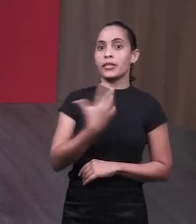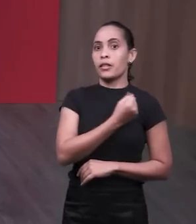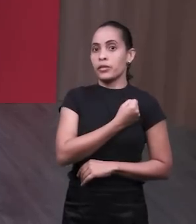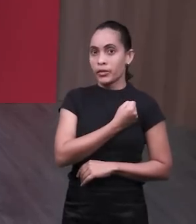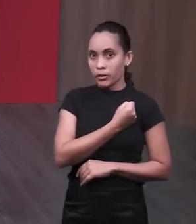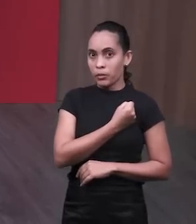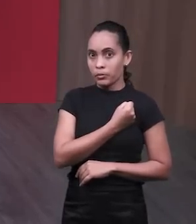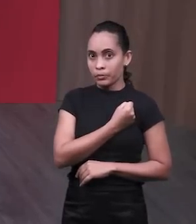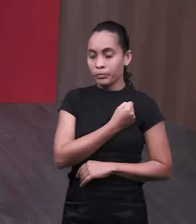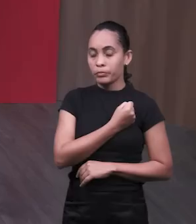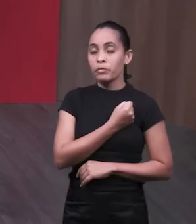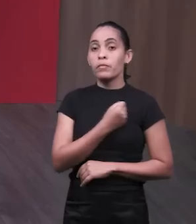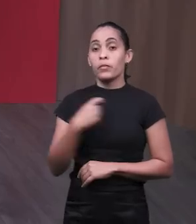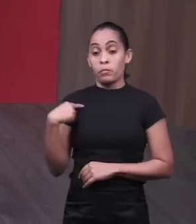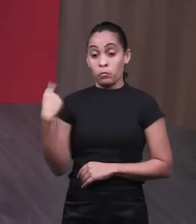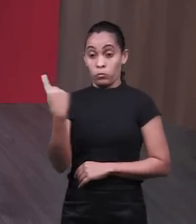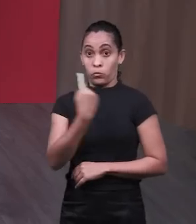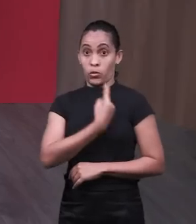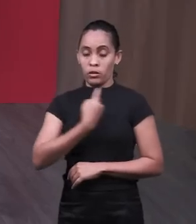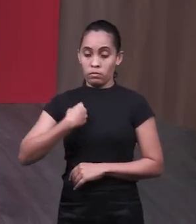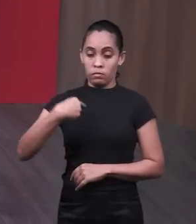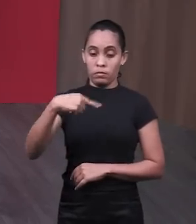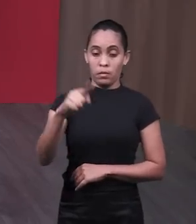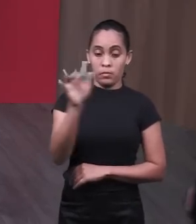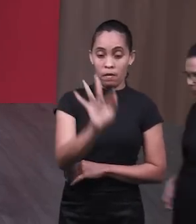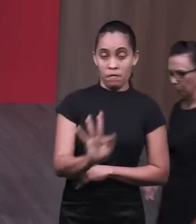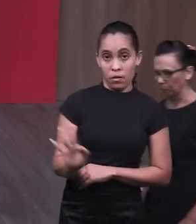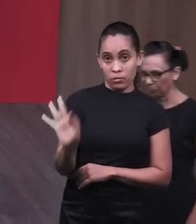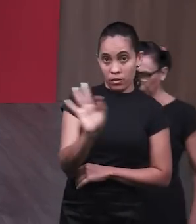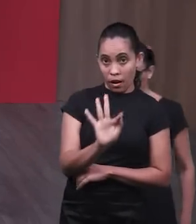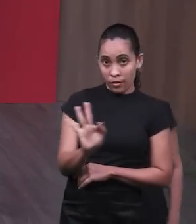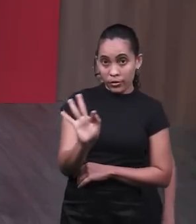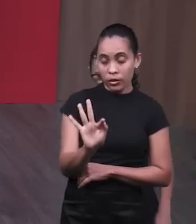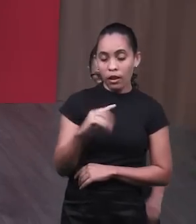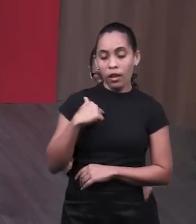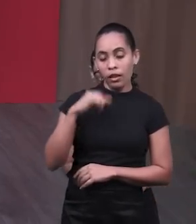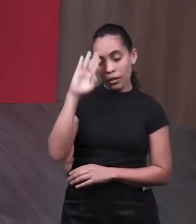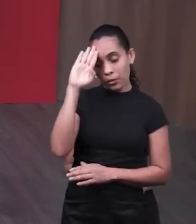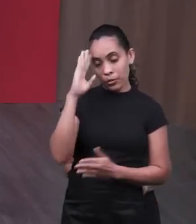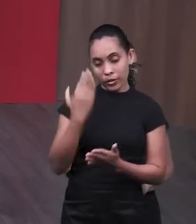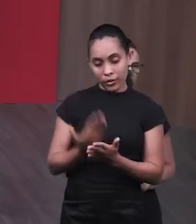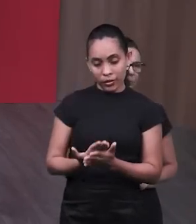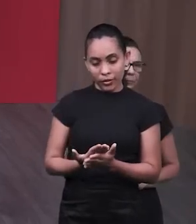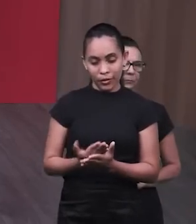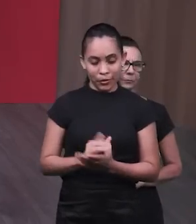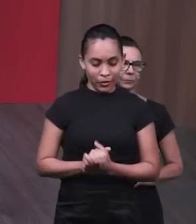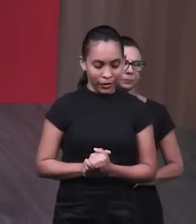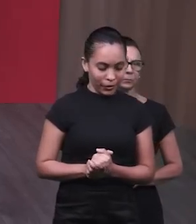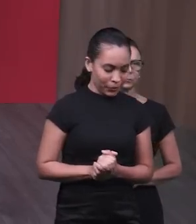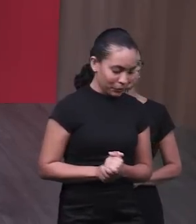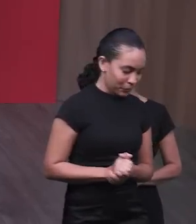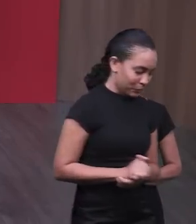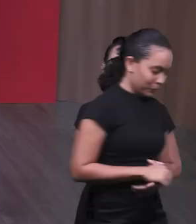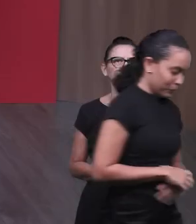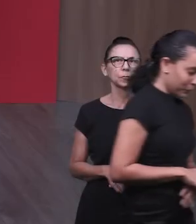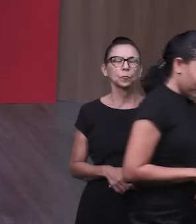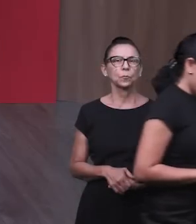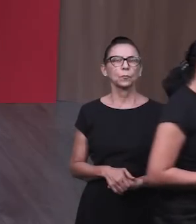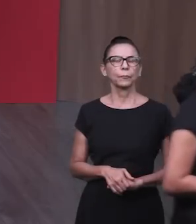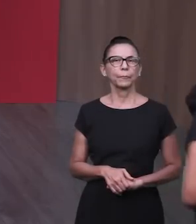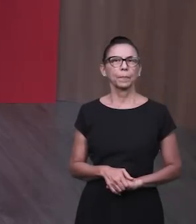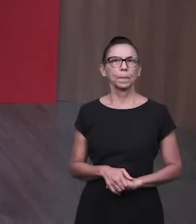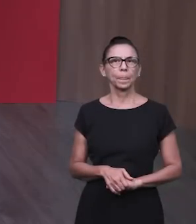Glória a Deus. Então um jovem, quando ele passa pela sua faculdade, eu creio, como a vida do servo ela é